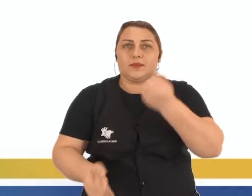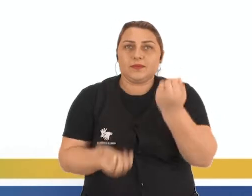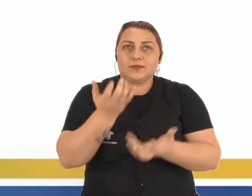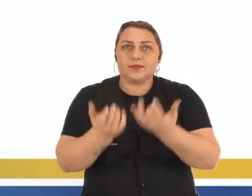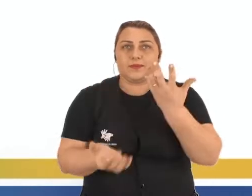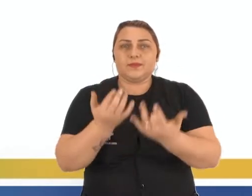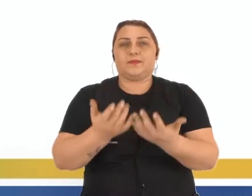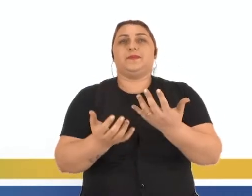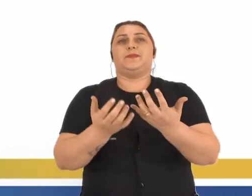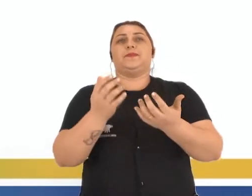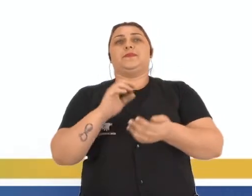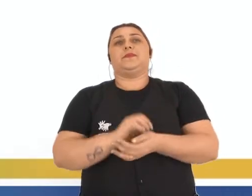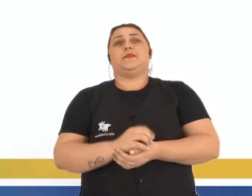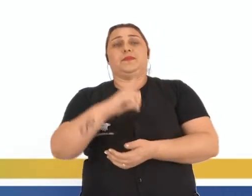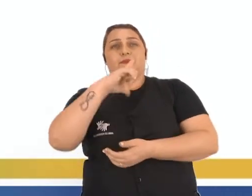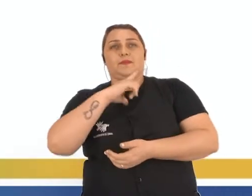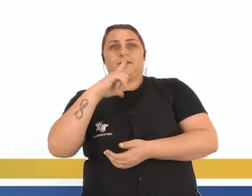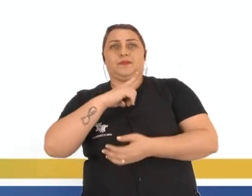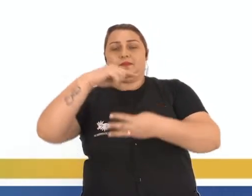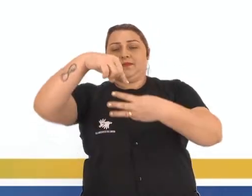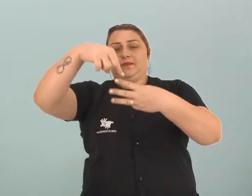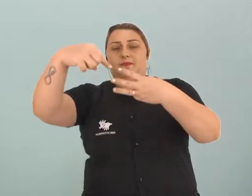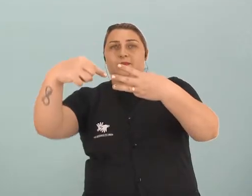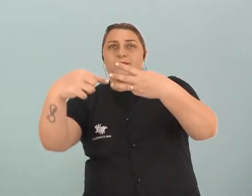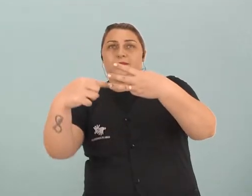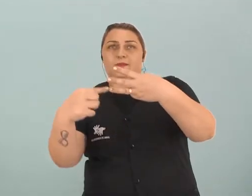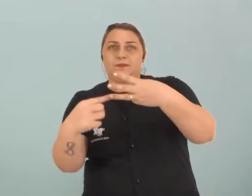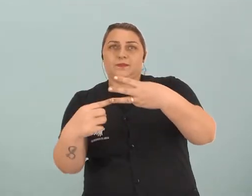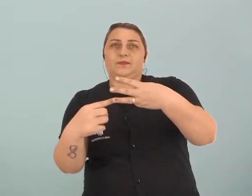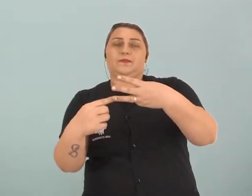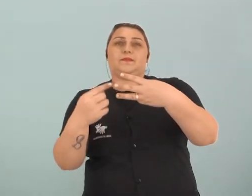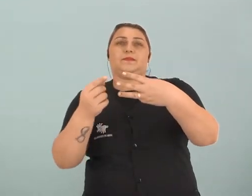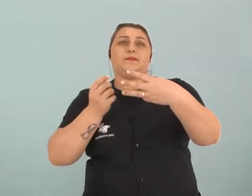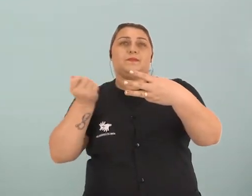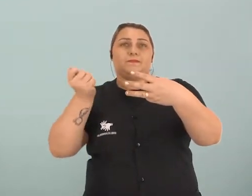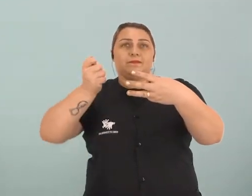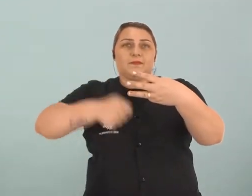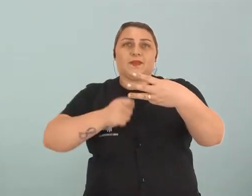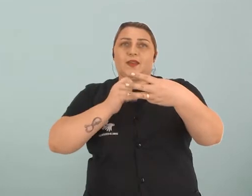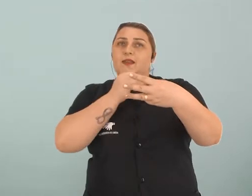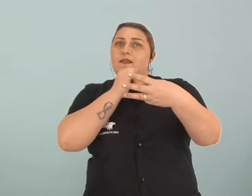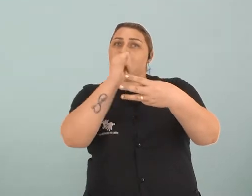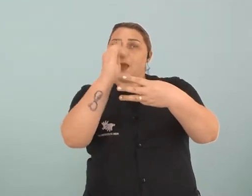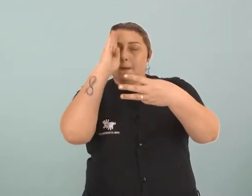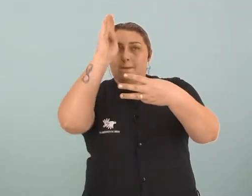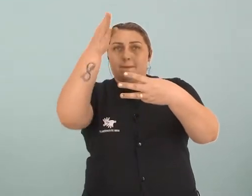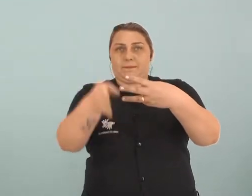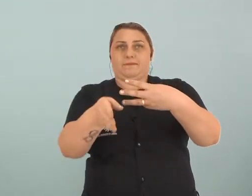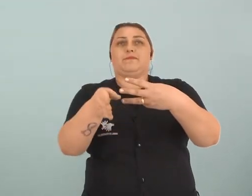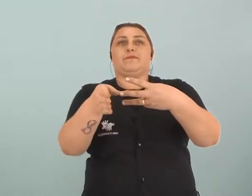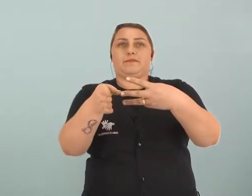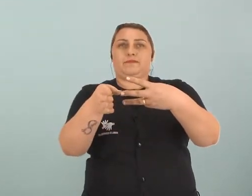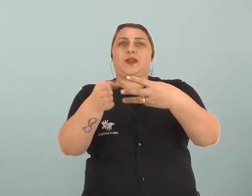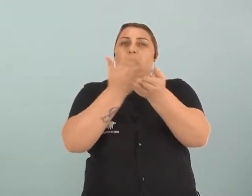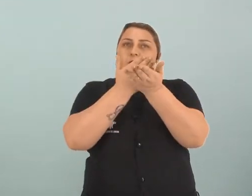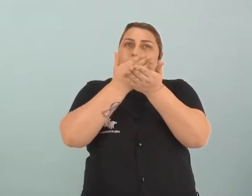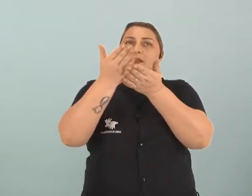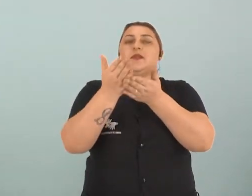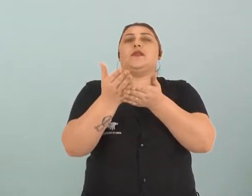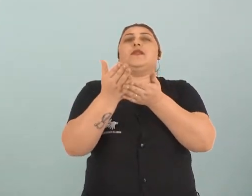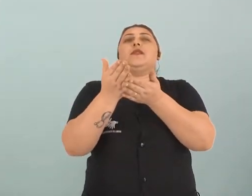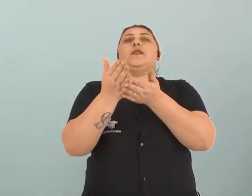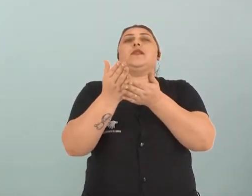uma fonte de calor. Vai ser essa fonte de ignição que vai dar a energia principal, a energia inicial para